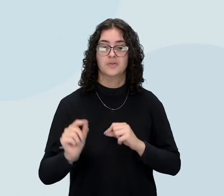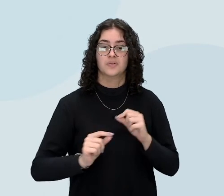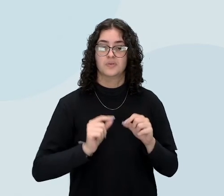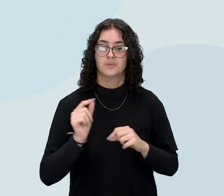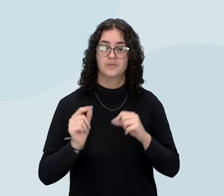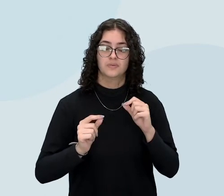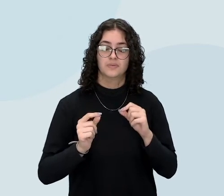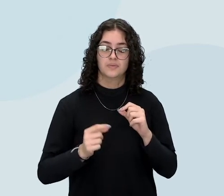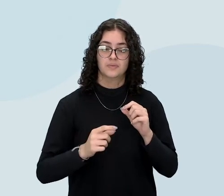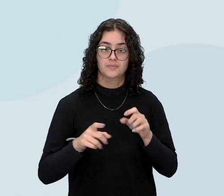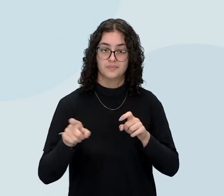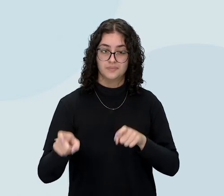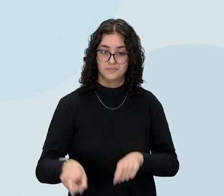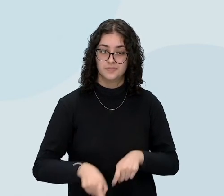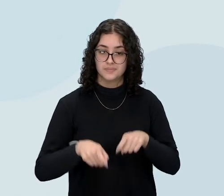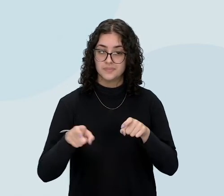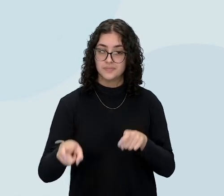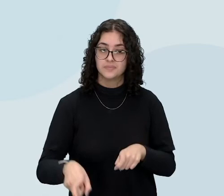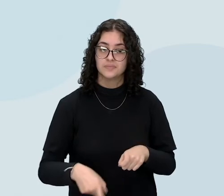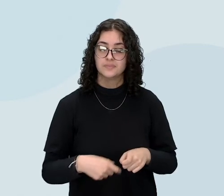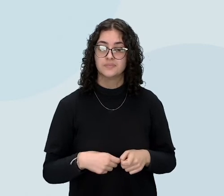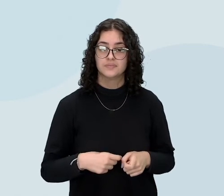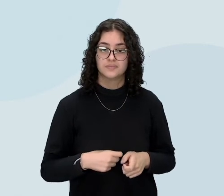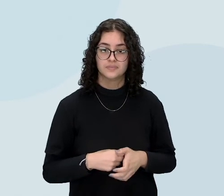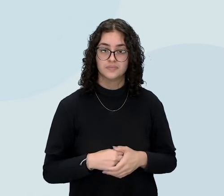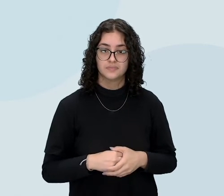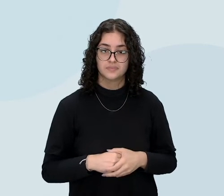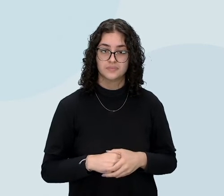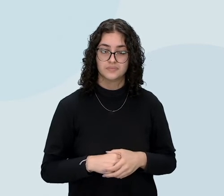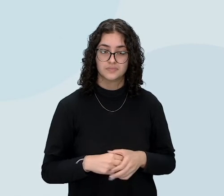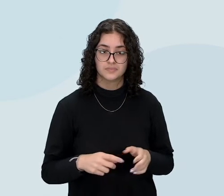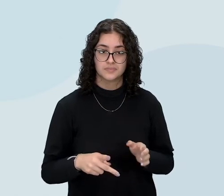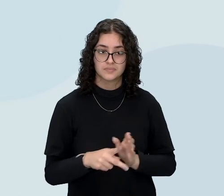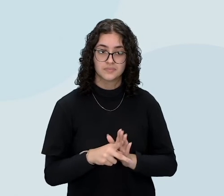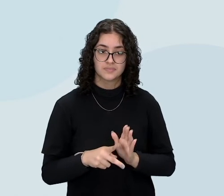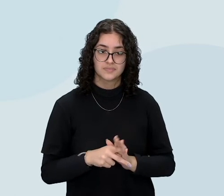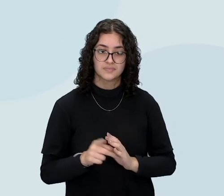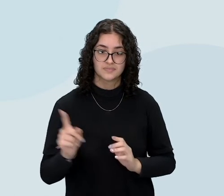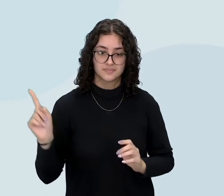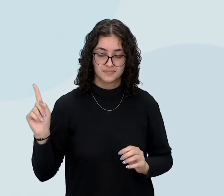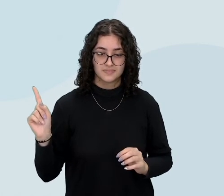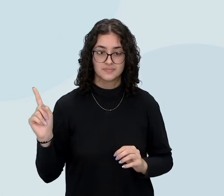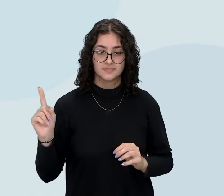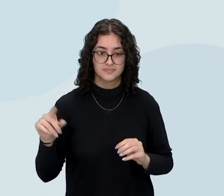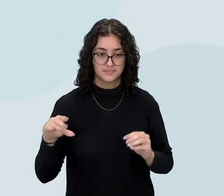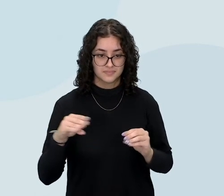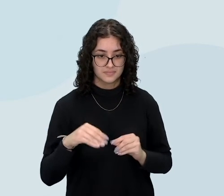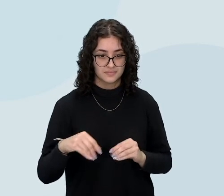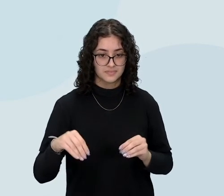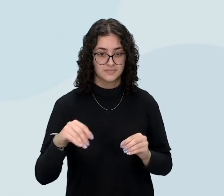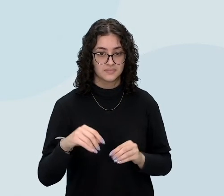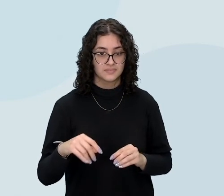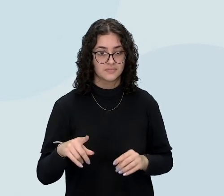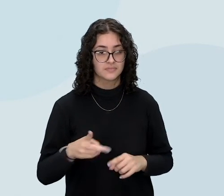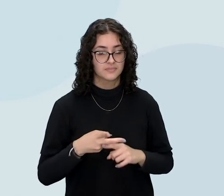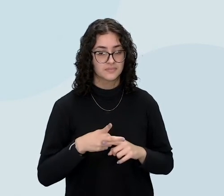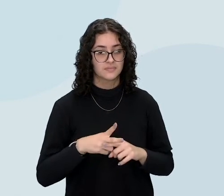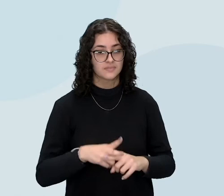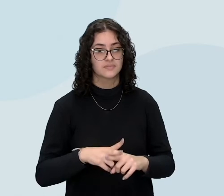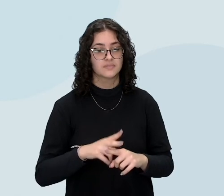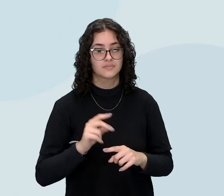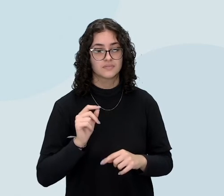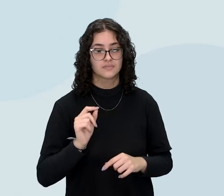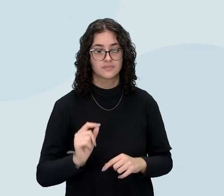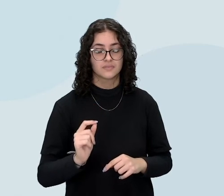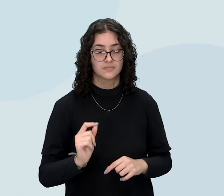práticas de agricultura, né? De coivara, baseada no revezamento das terras cultivadas, respeitando